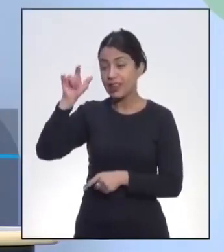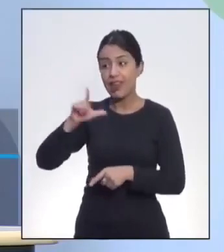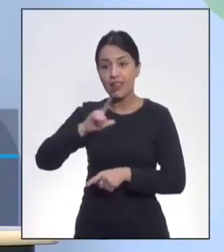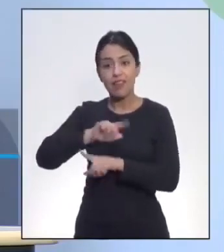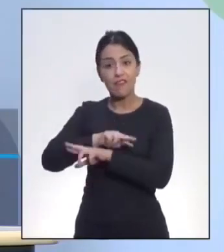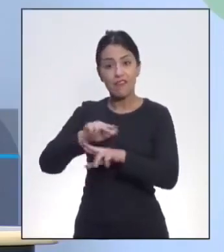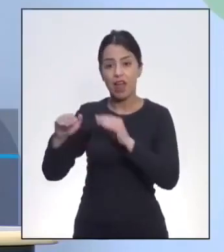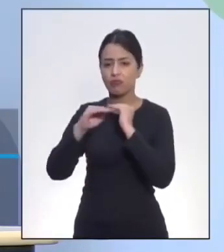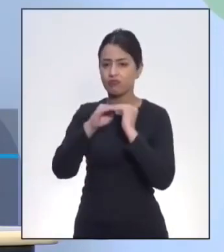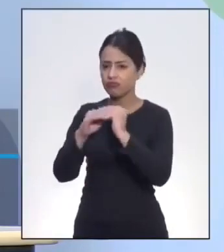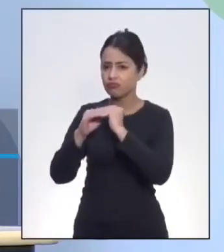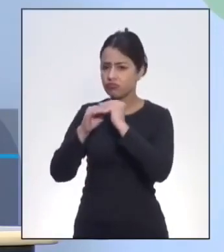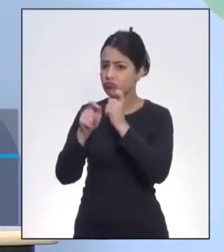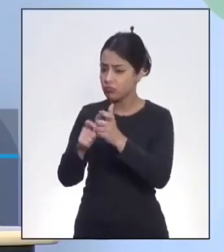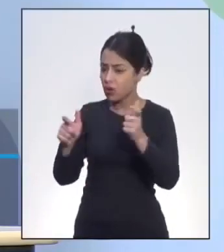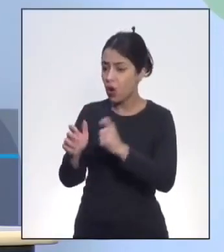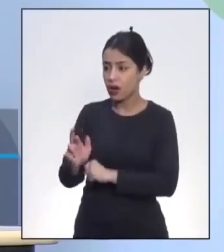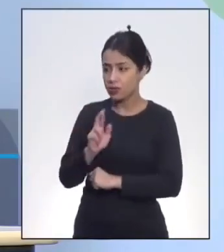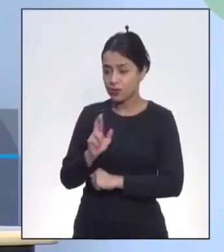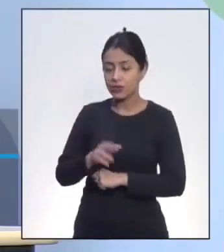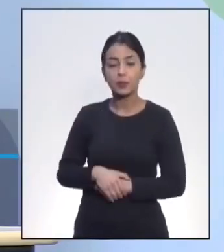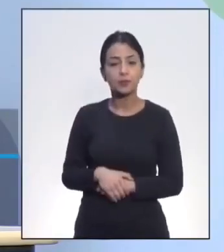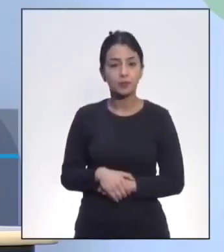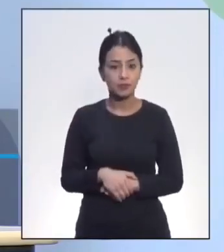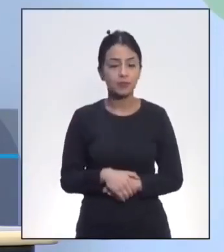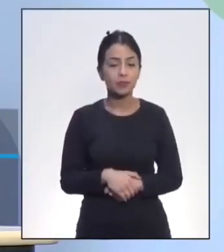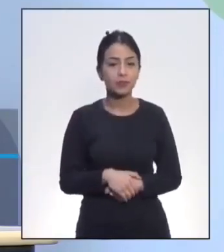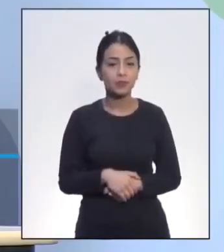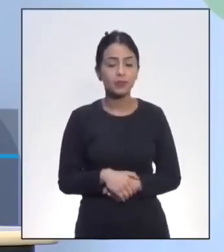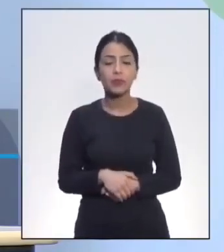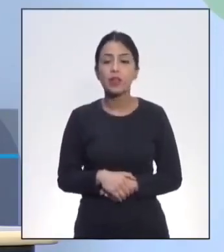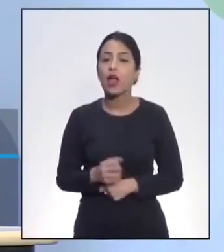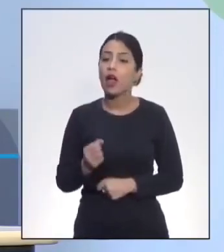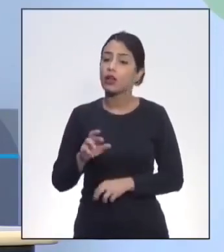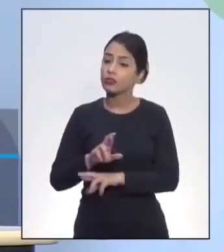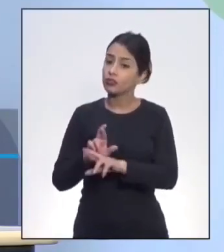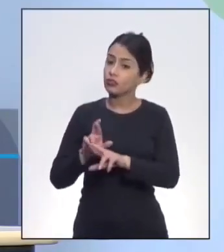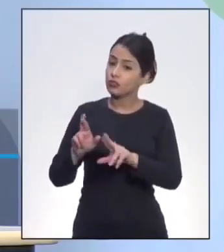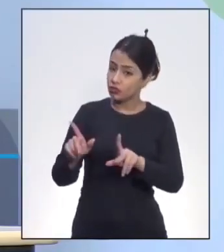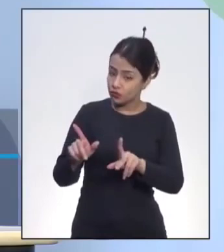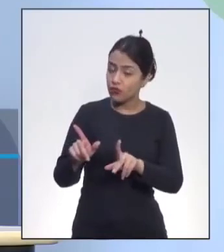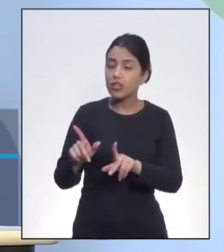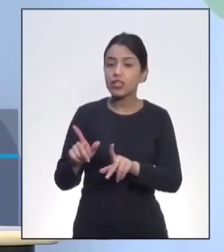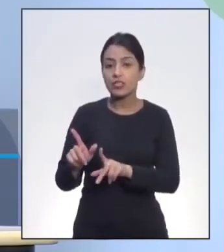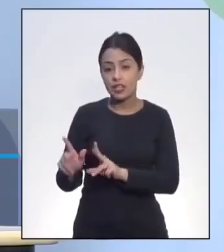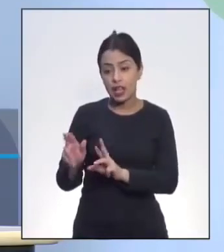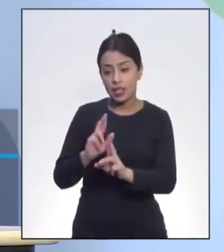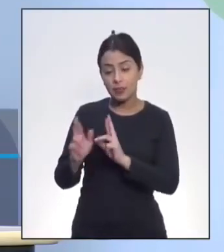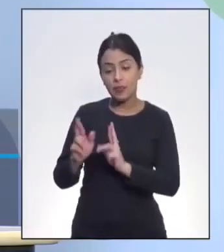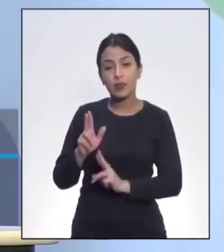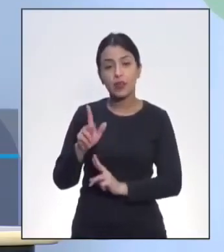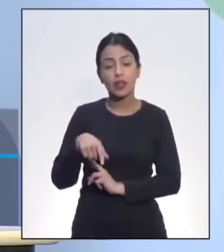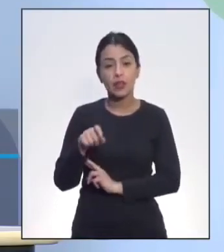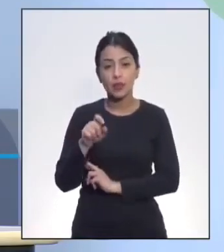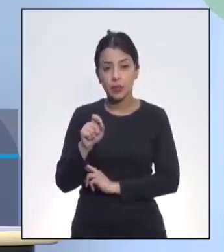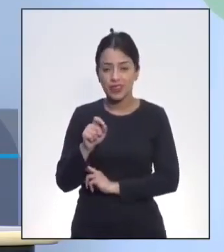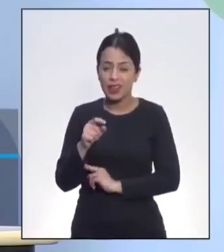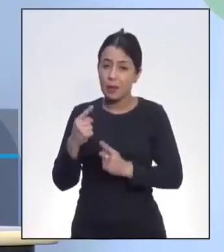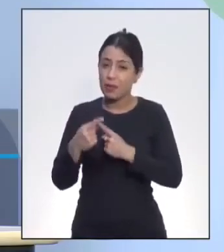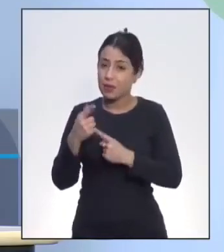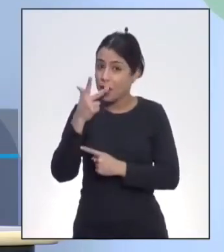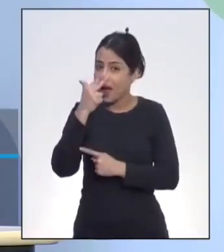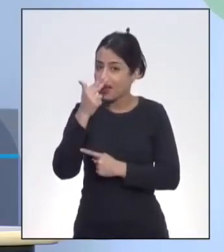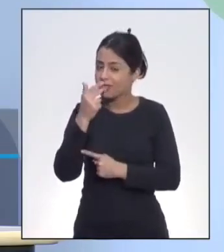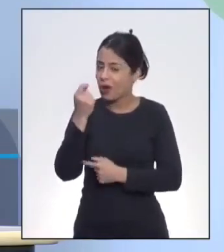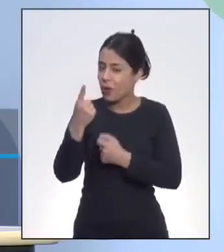respostas do sexto ano. Que legal. Aonde está as diferenças, né, onde estão as diferenças, que daí eu acho que algumas pessoas